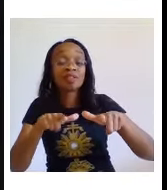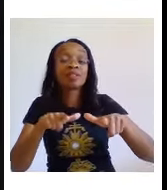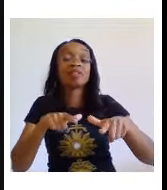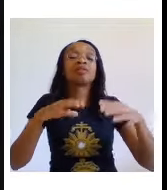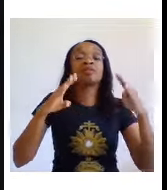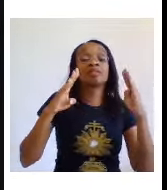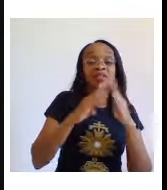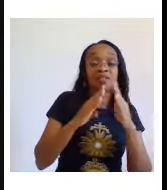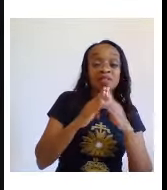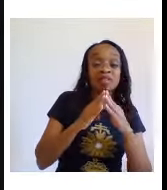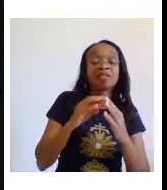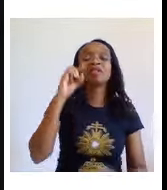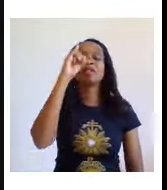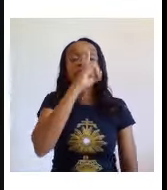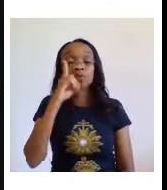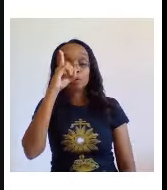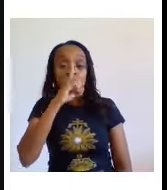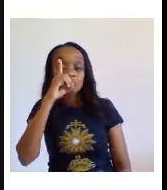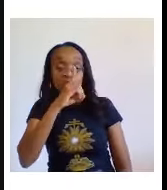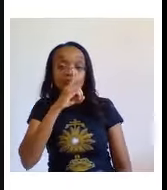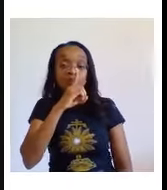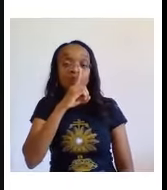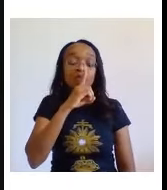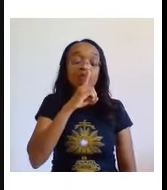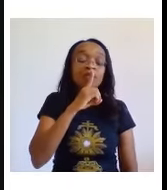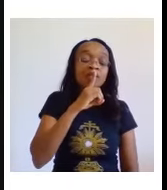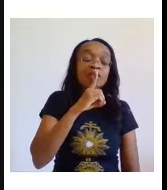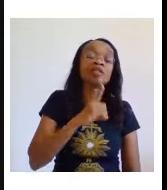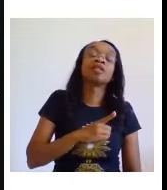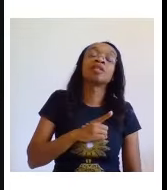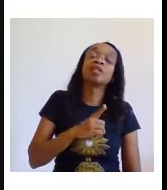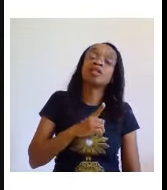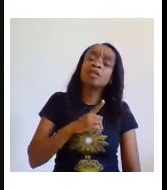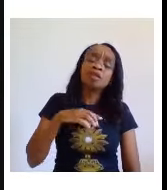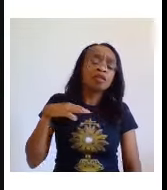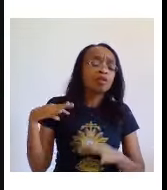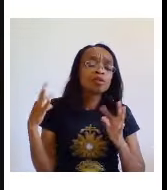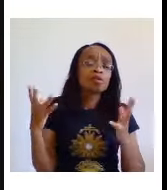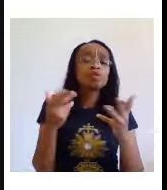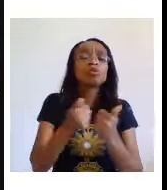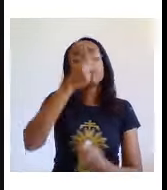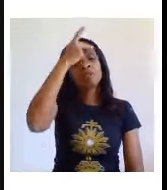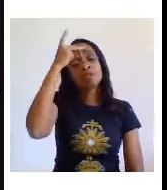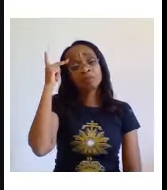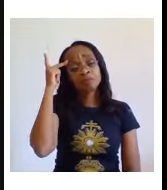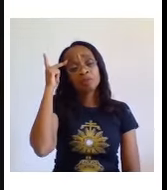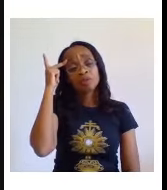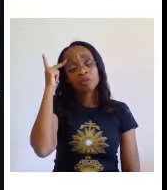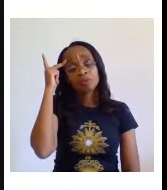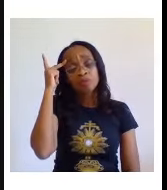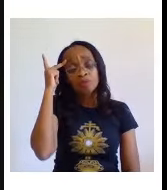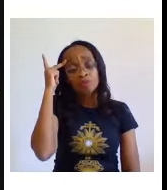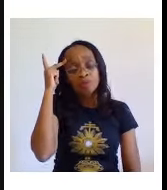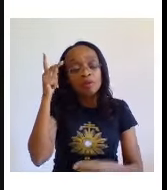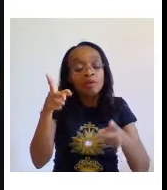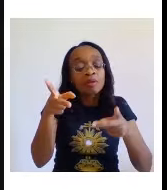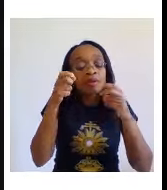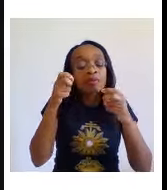domingo, né? Esse trabalho de convencimento, né? Para que as pessoas acreditem que tudo está